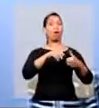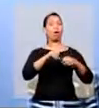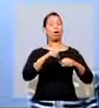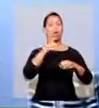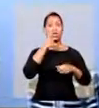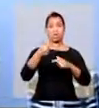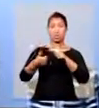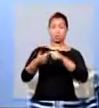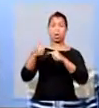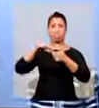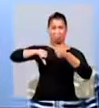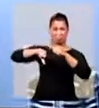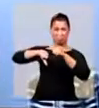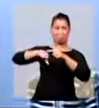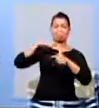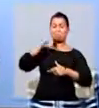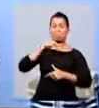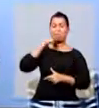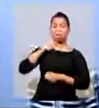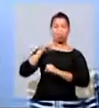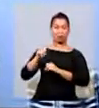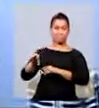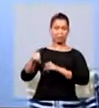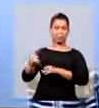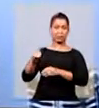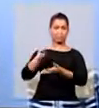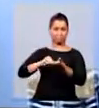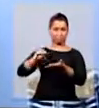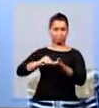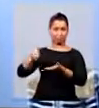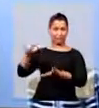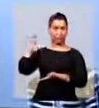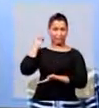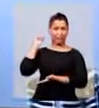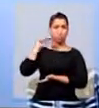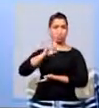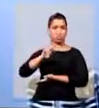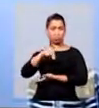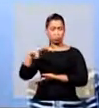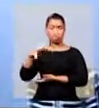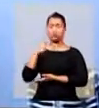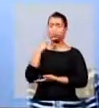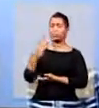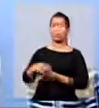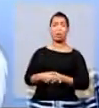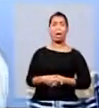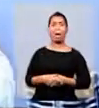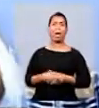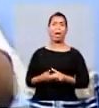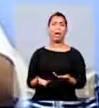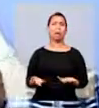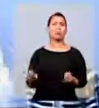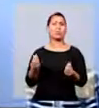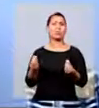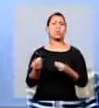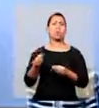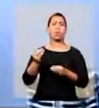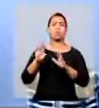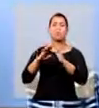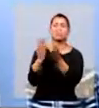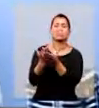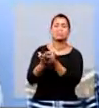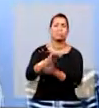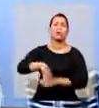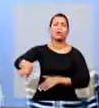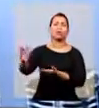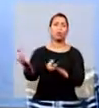no sentido de que não deveria passar esse tema para os estudantes, deveria passar, sim, para os